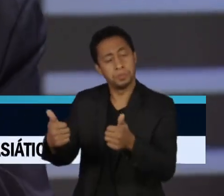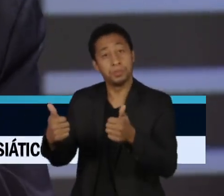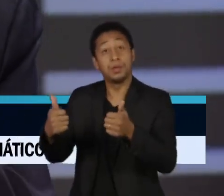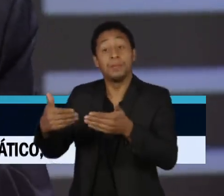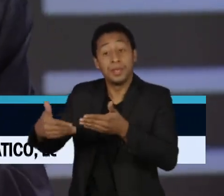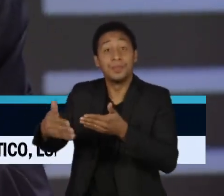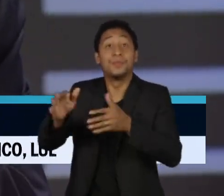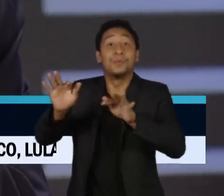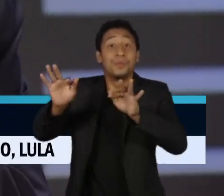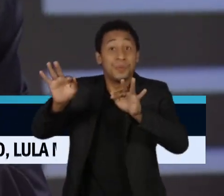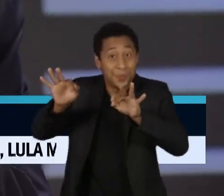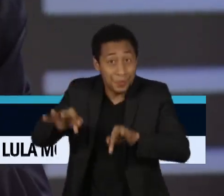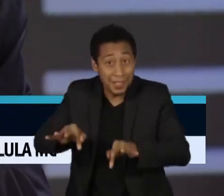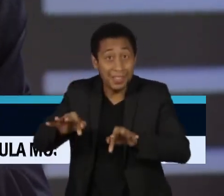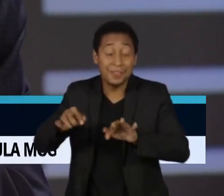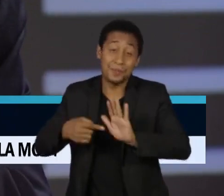final,